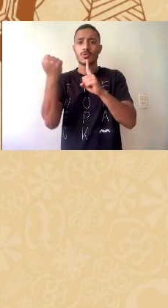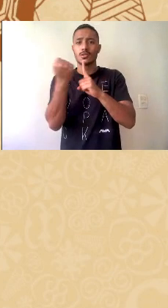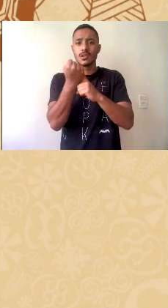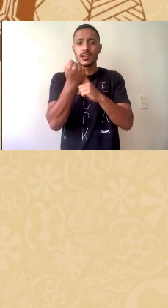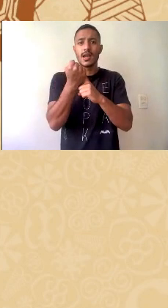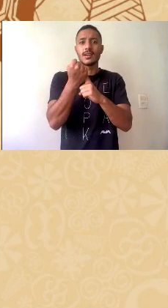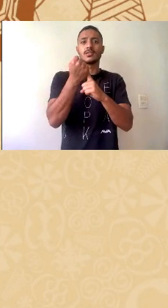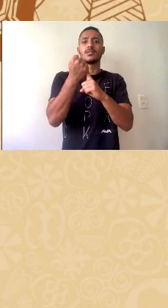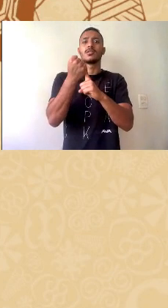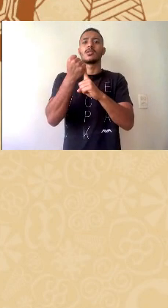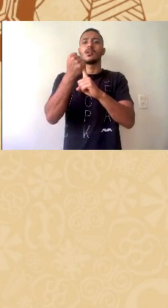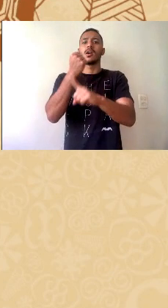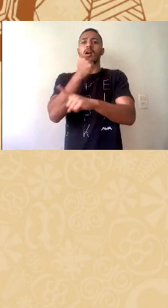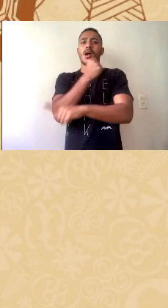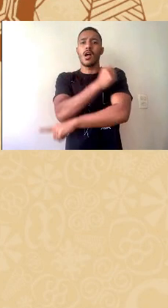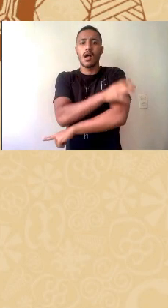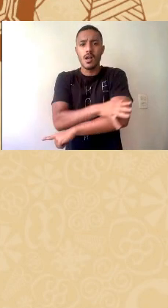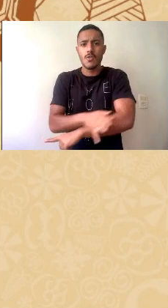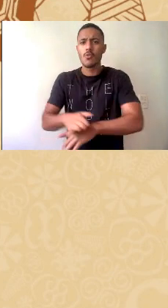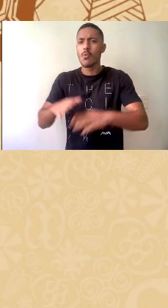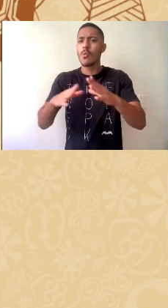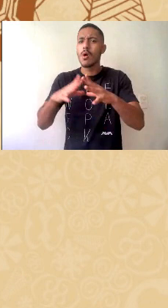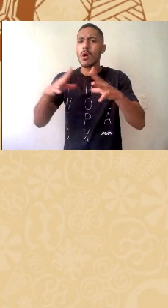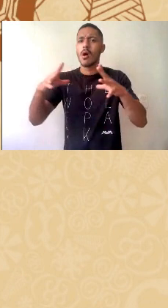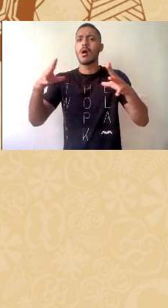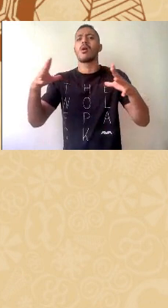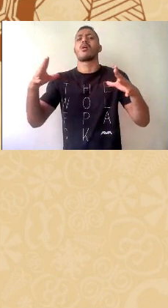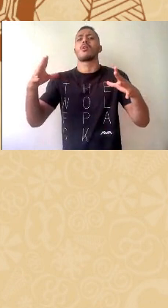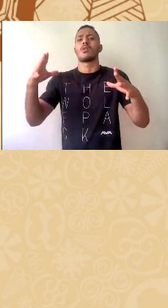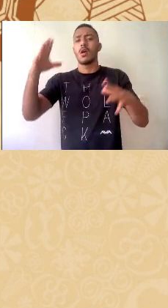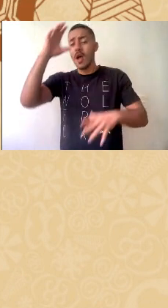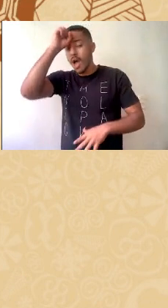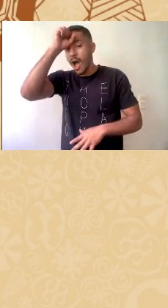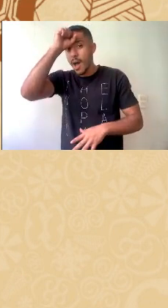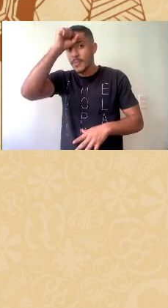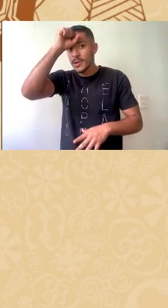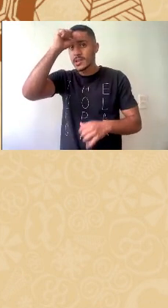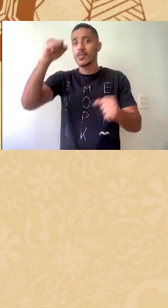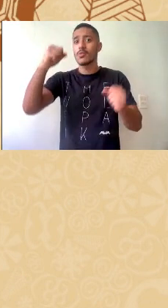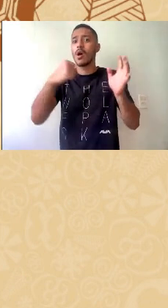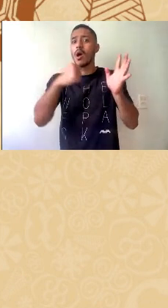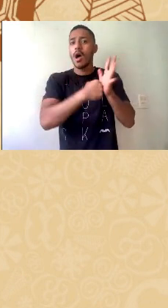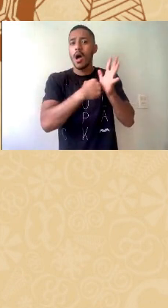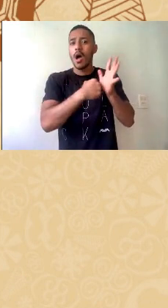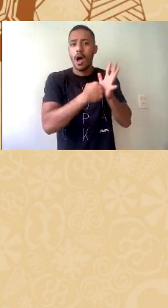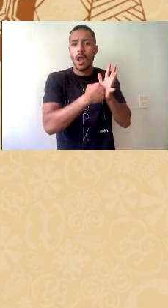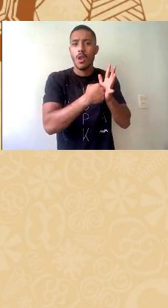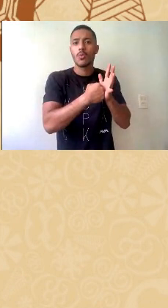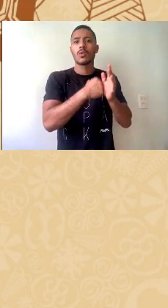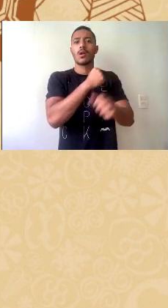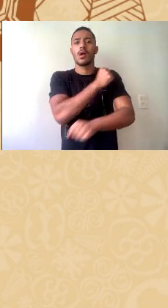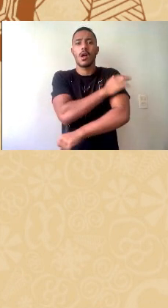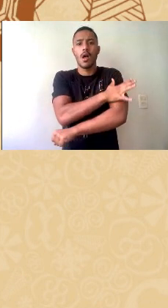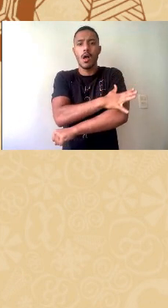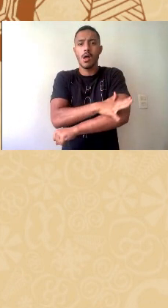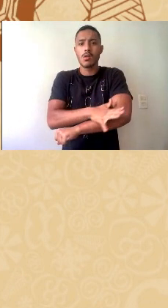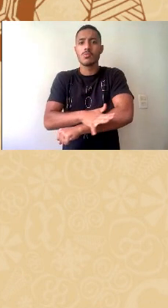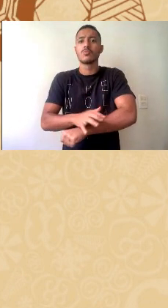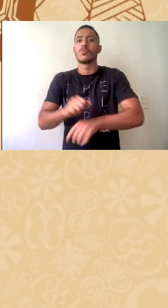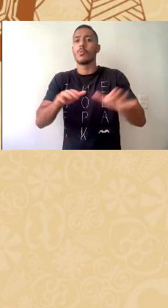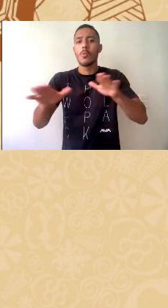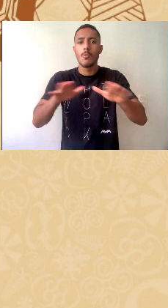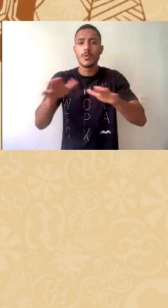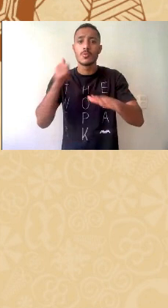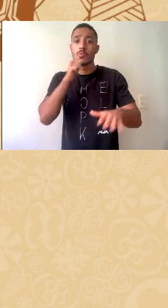acho que esse foi o grande aprendizado que o movimento negro, que a luta antirracista teve com o movimento de mulheres negras. No